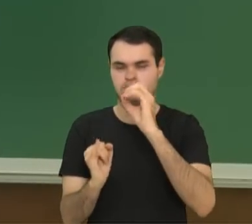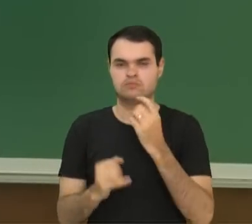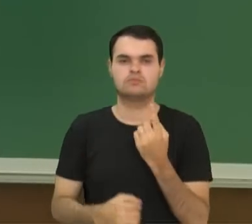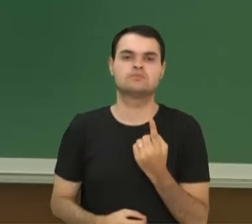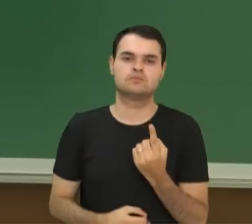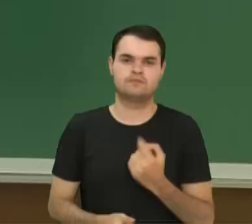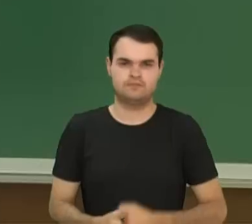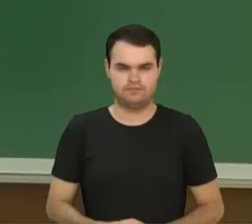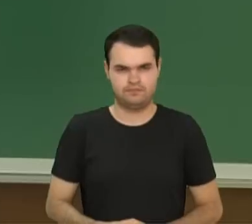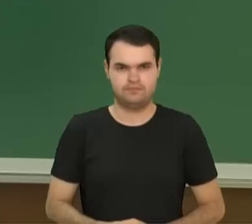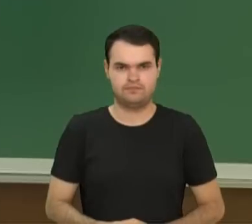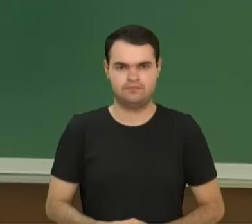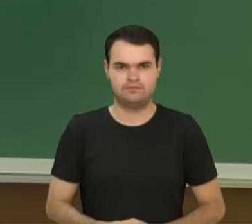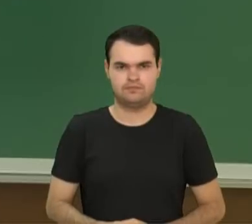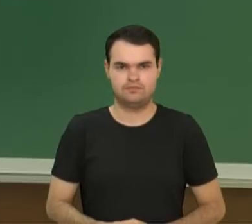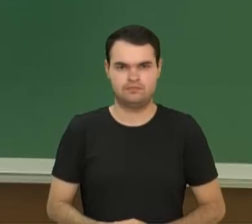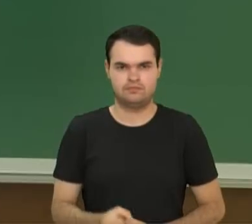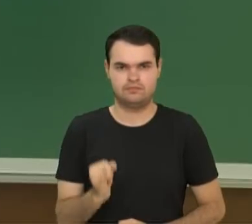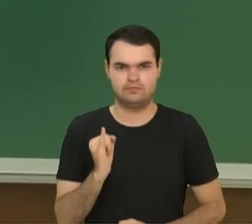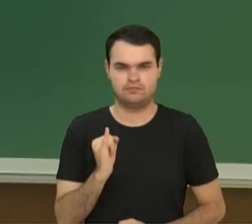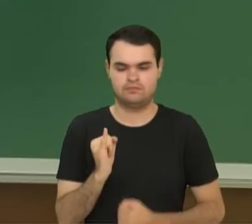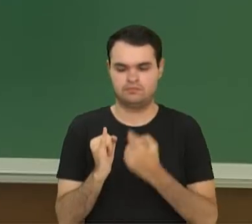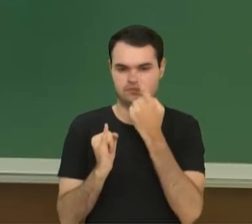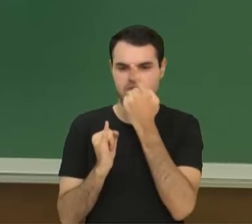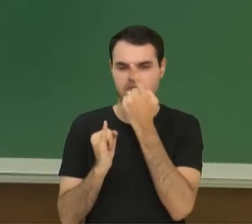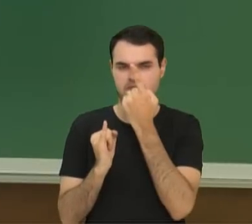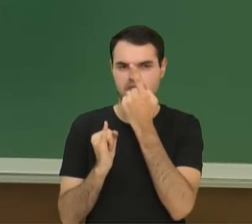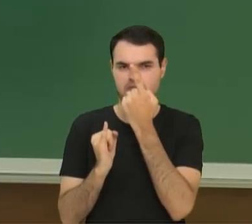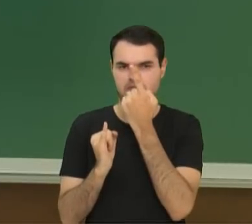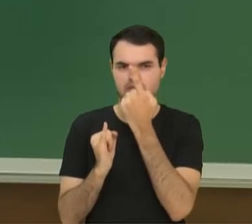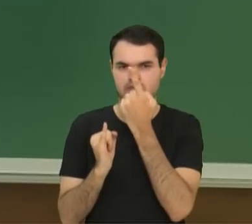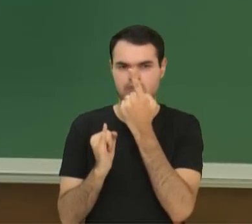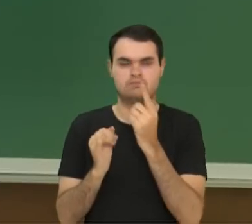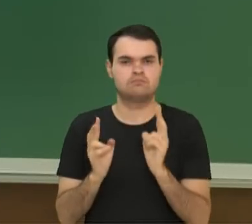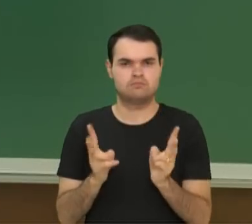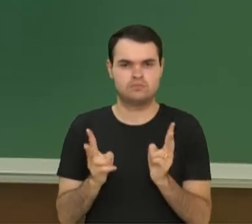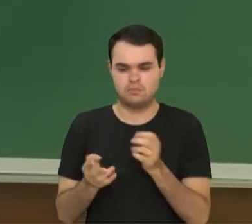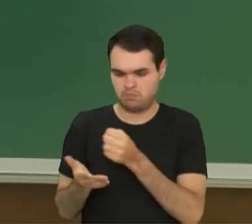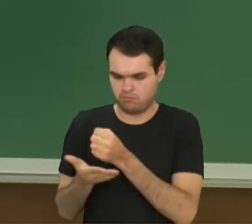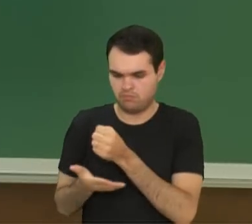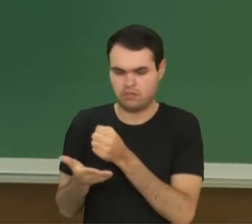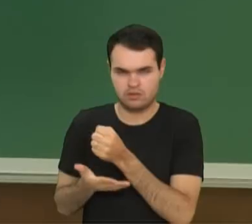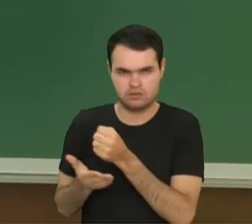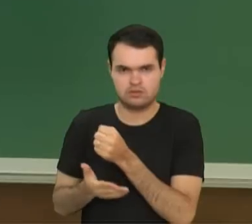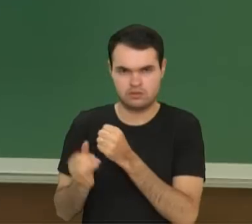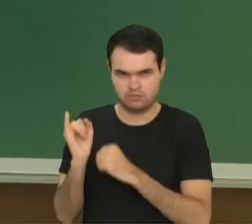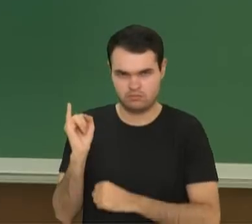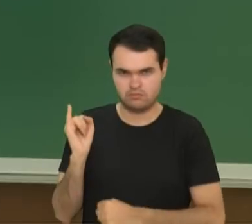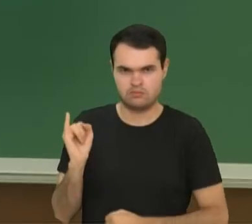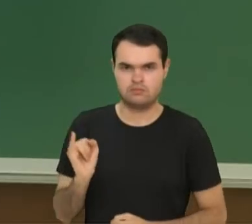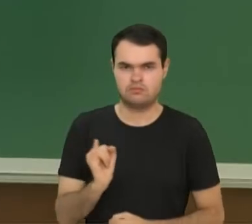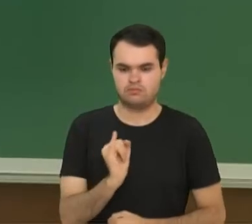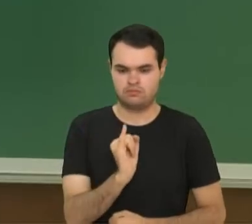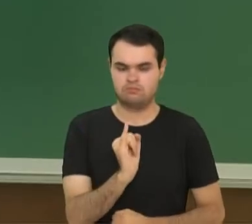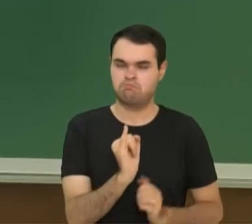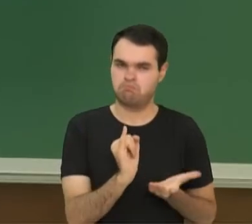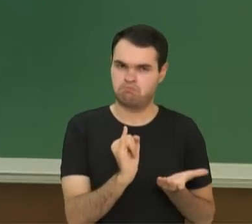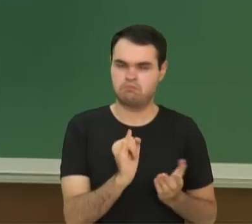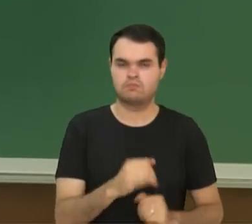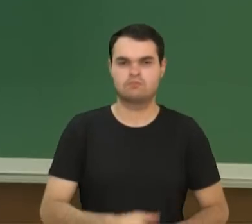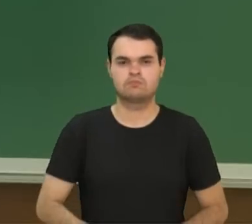1. O i elevado a 1 é repetir uma vez a base, né, que é o i, vai ser o próprio